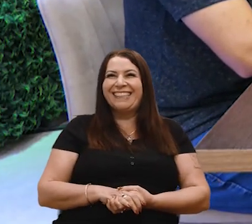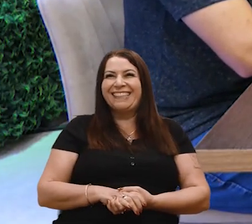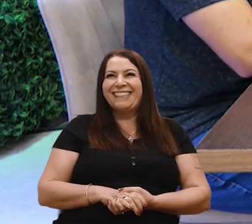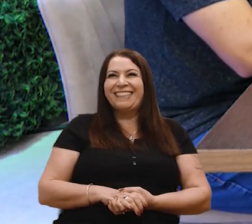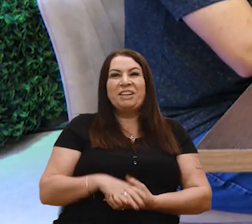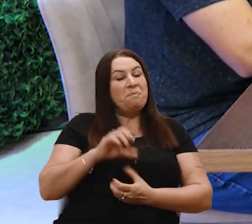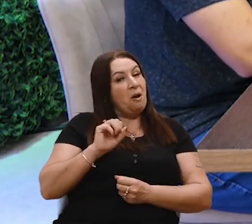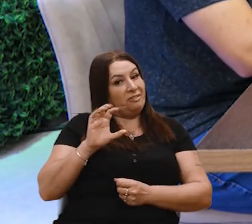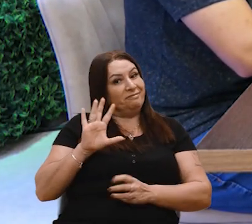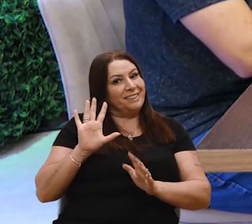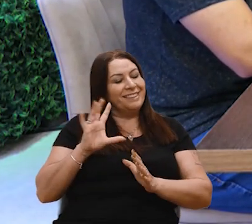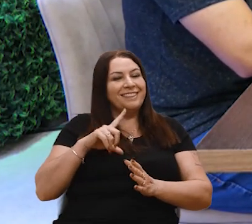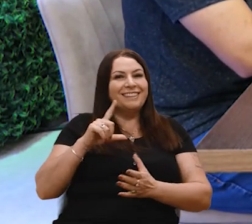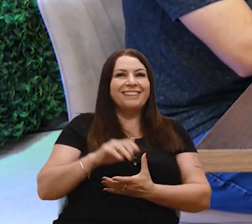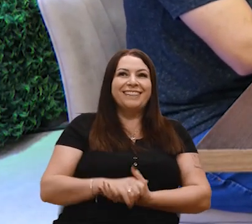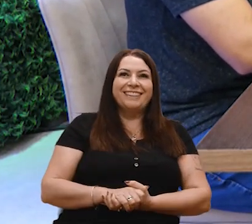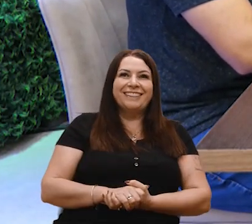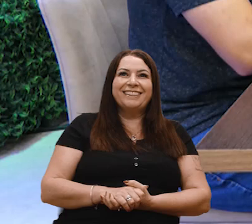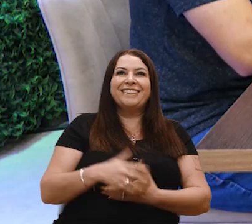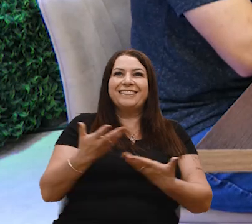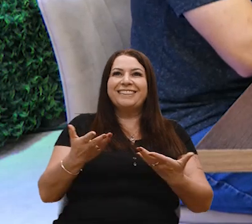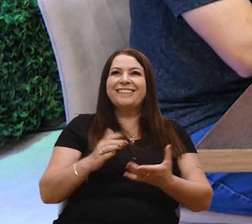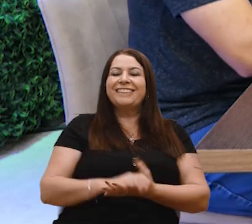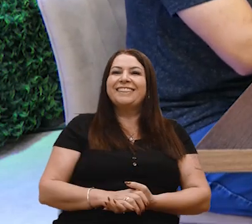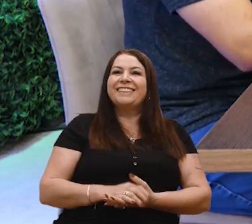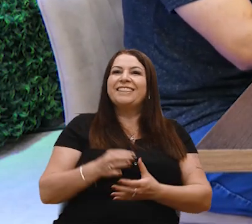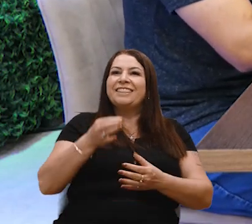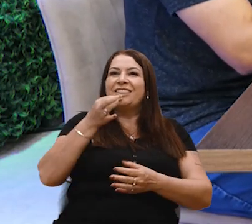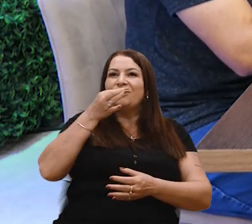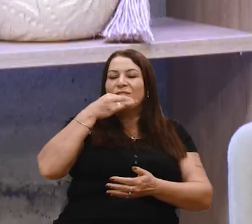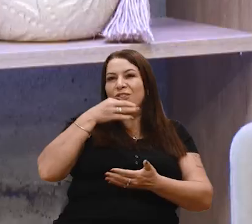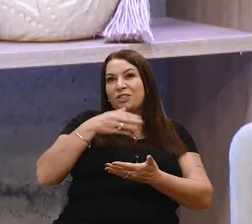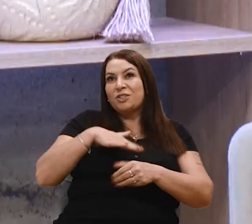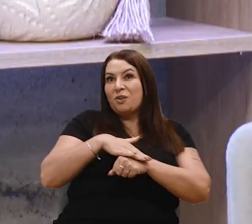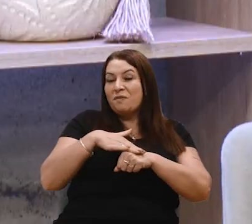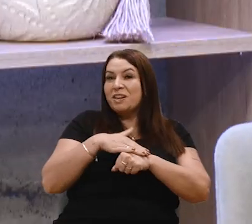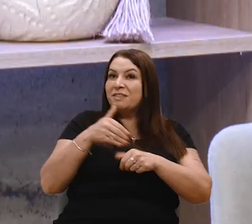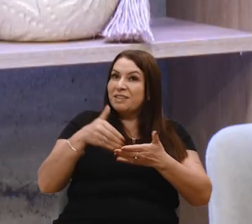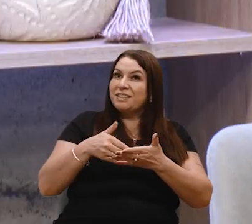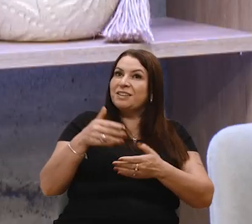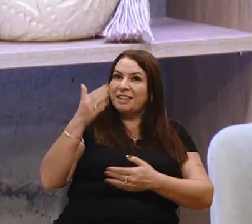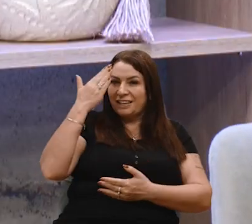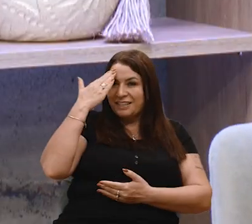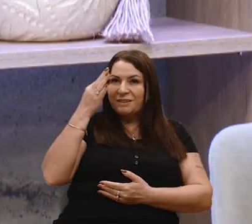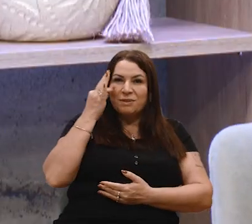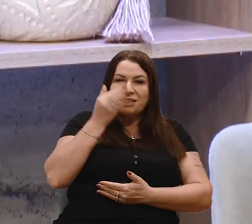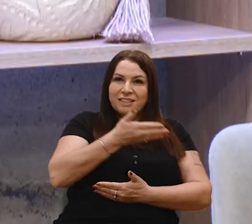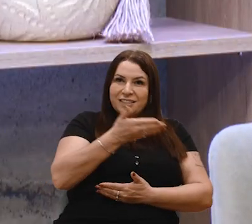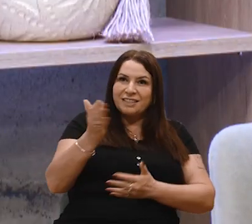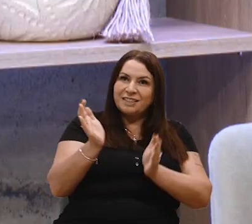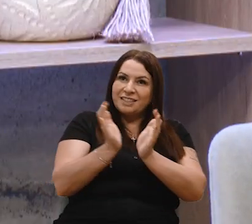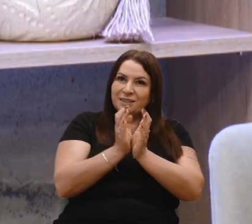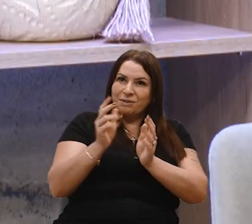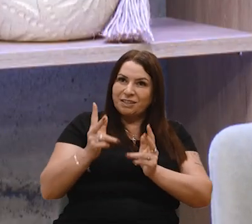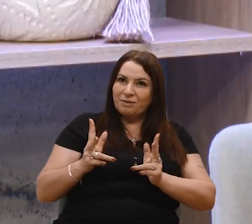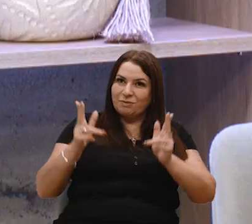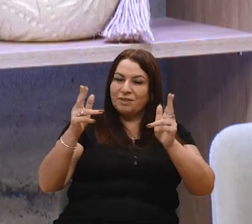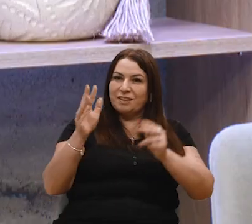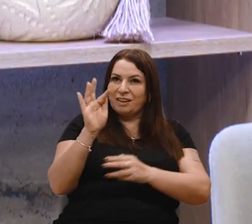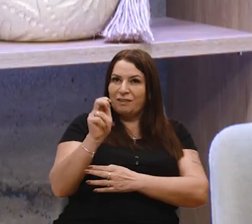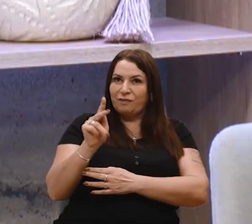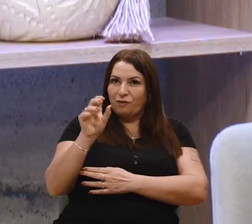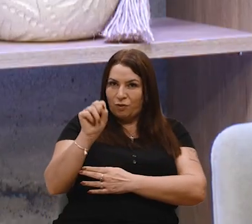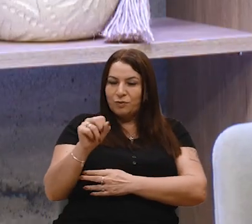Sol, Pode ser que seja. Então, pessoal, o Caxias Conversa vai ficando por aqui. Eu agradeço a presença de todos, da